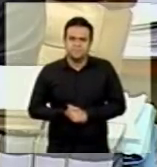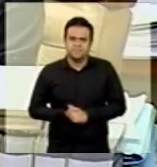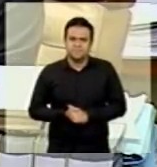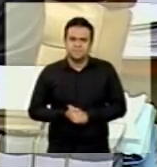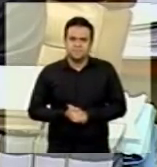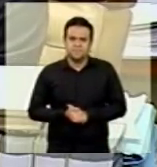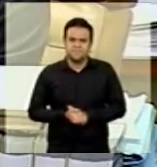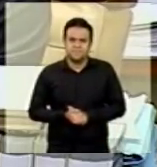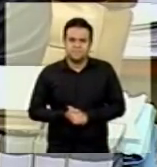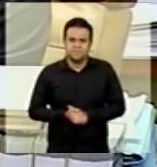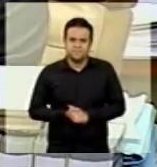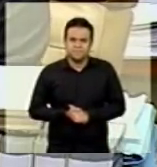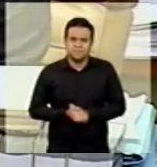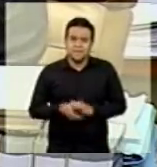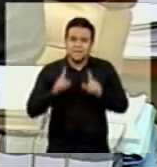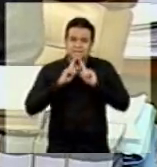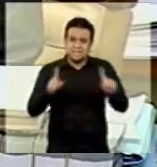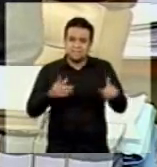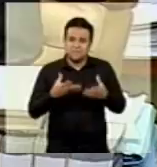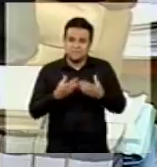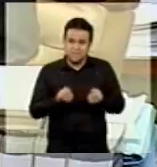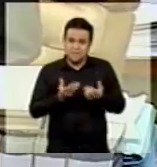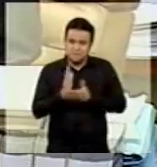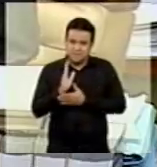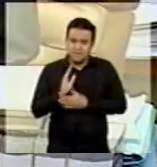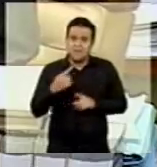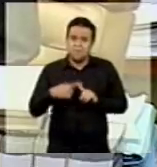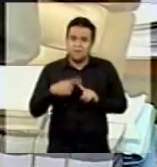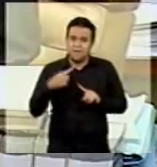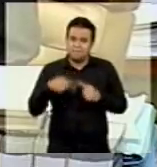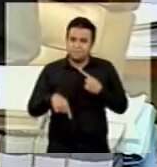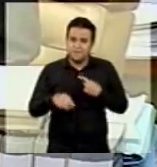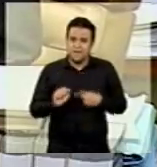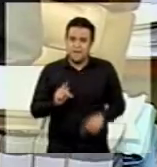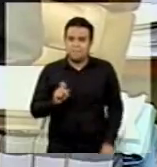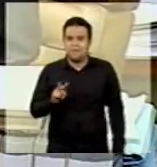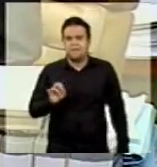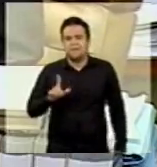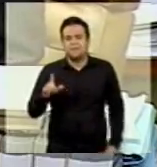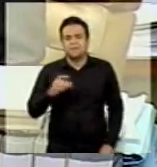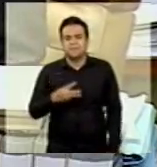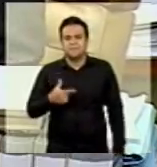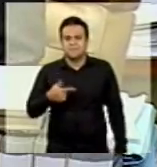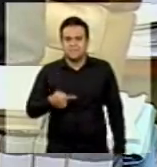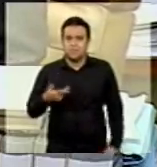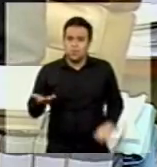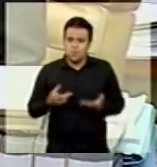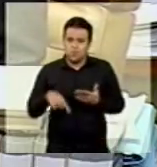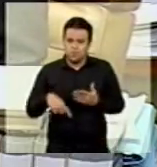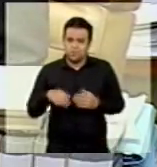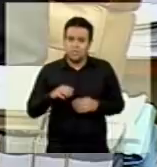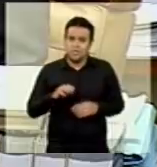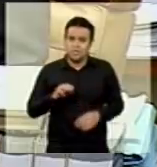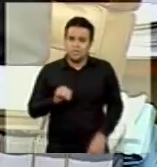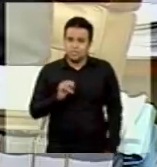a denúncia foi recebida, embora 5 entendendo inaplicável o parágrafo 2º do 327, que hoje é a jurisprudência